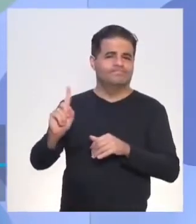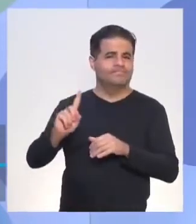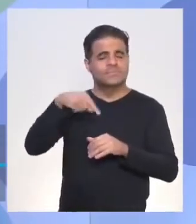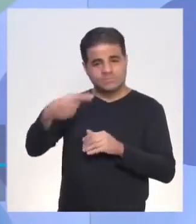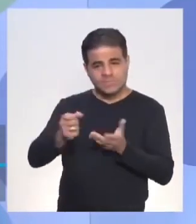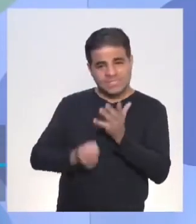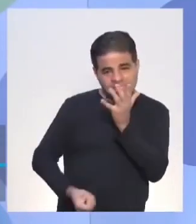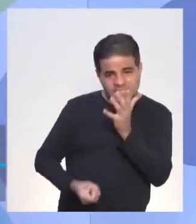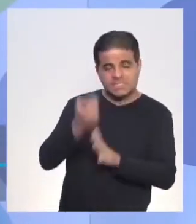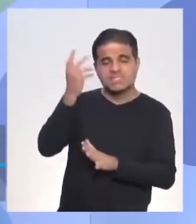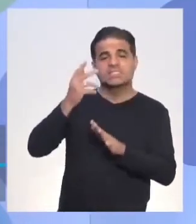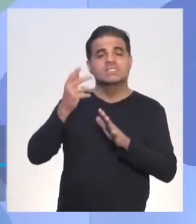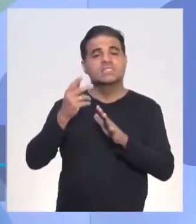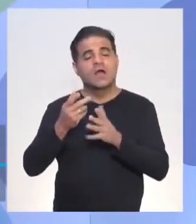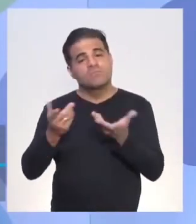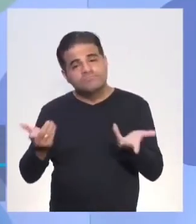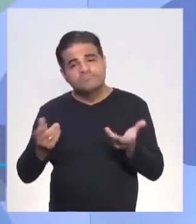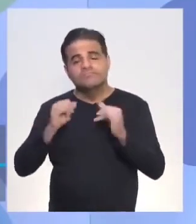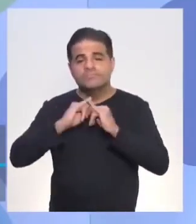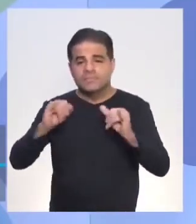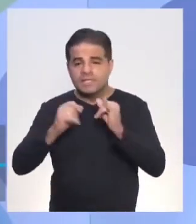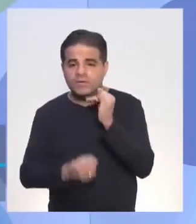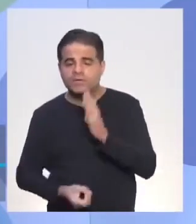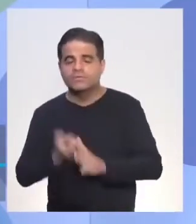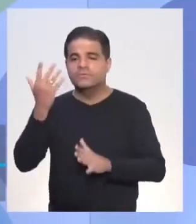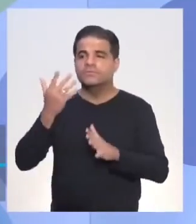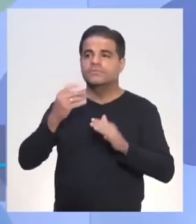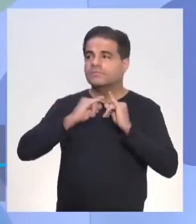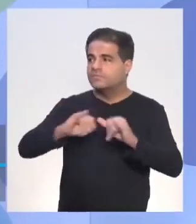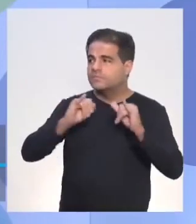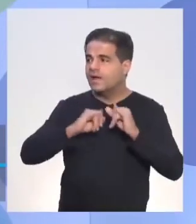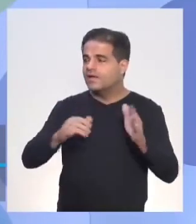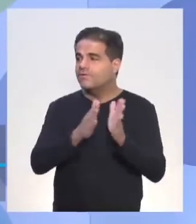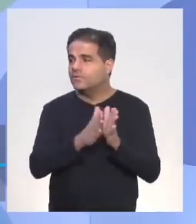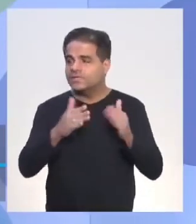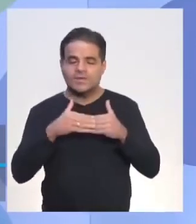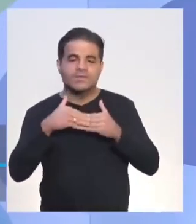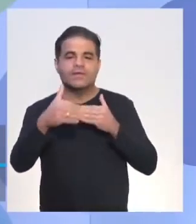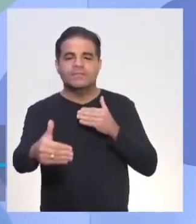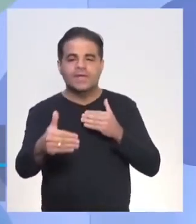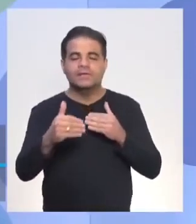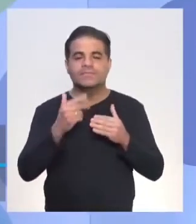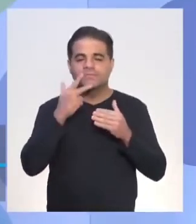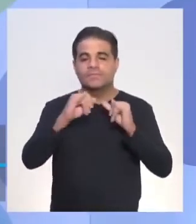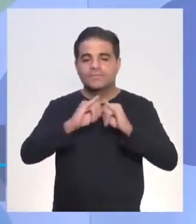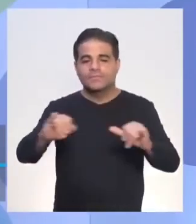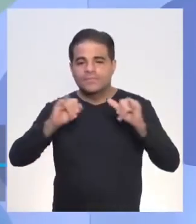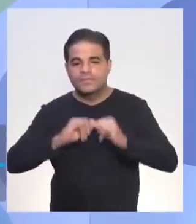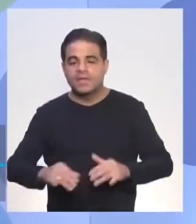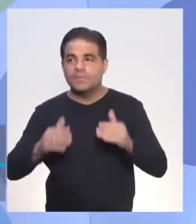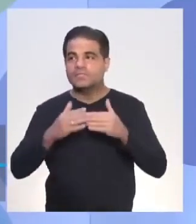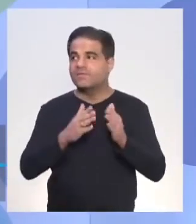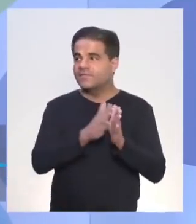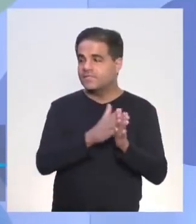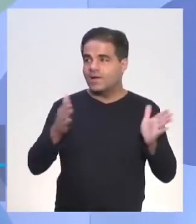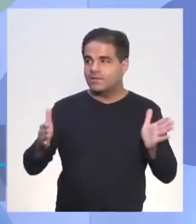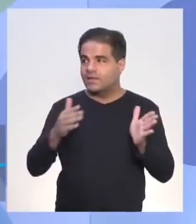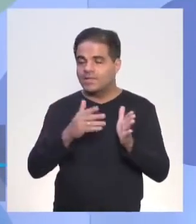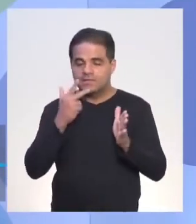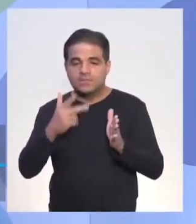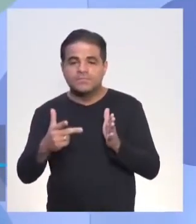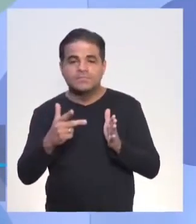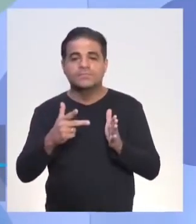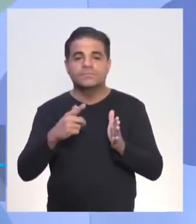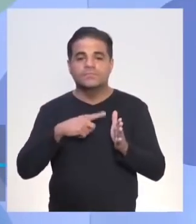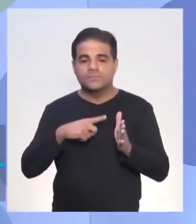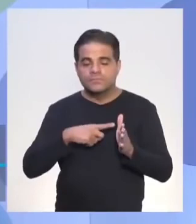você cria essa notícia, ou propaga essa notícia, ou faz com que ela se propague, a responsabilidade é muito maior, porque você vai mexer